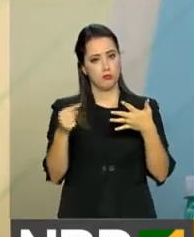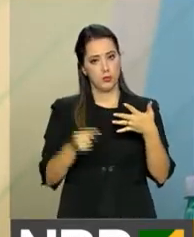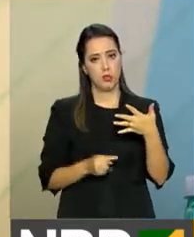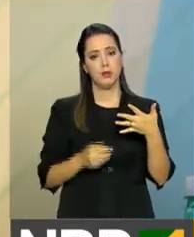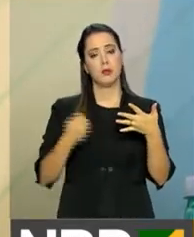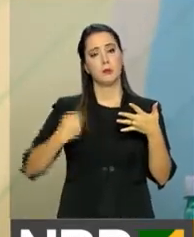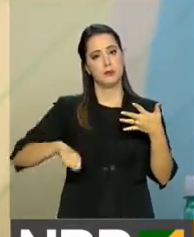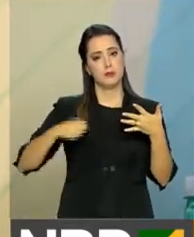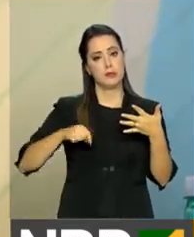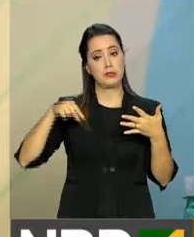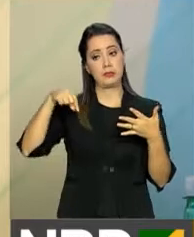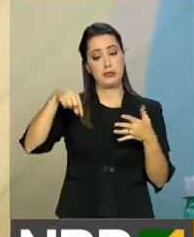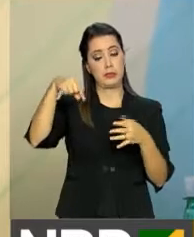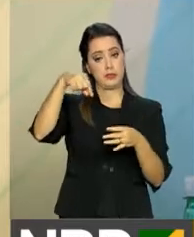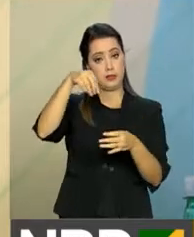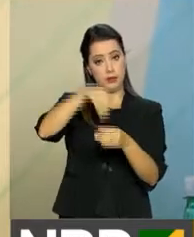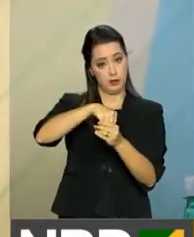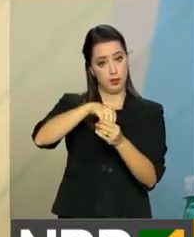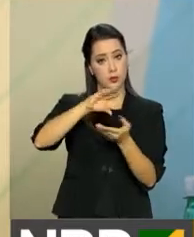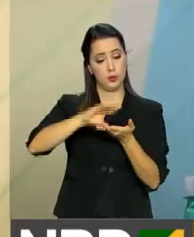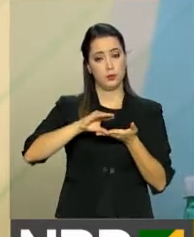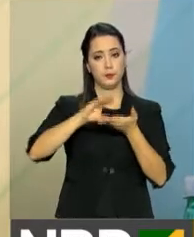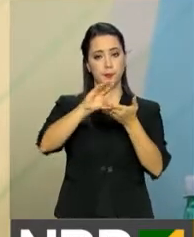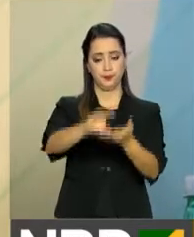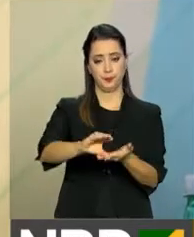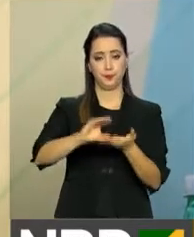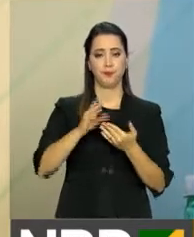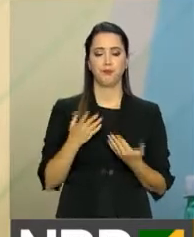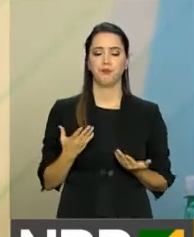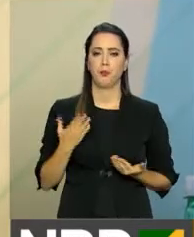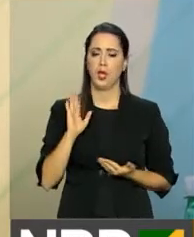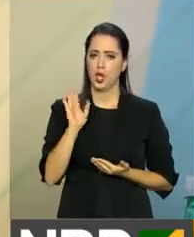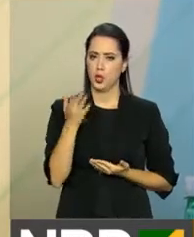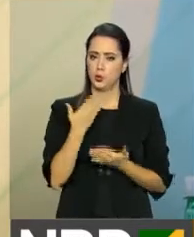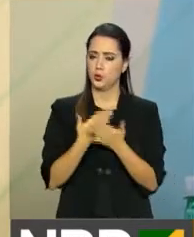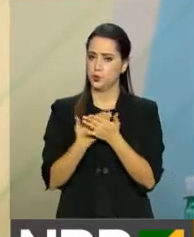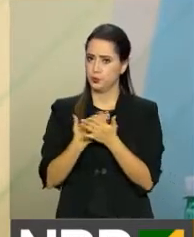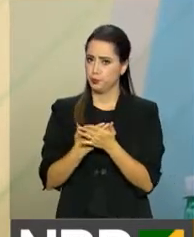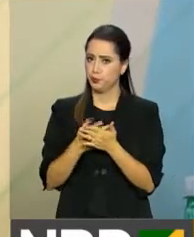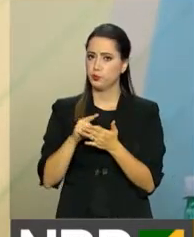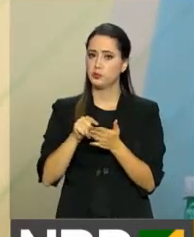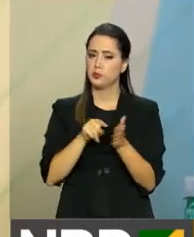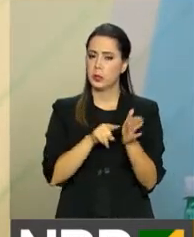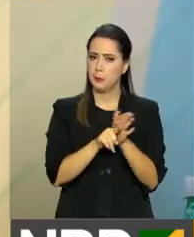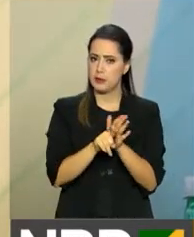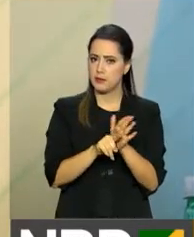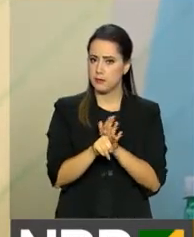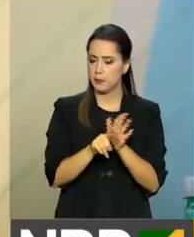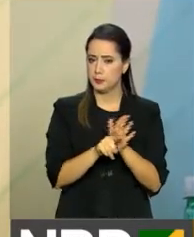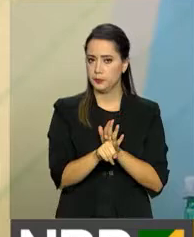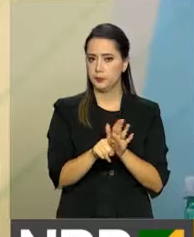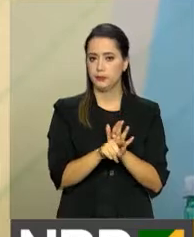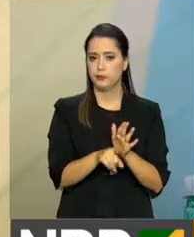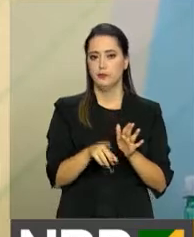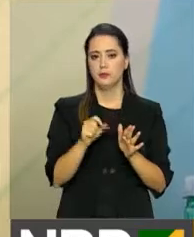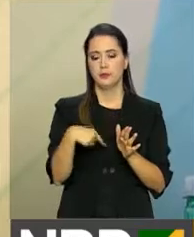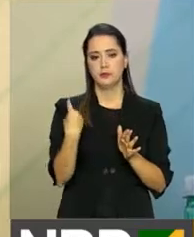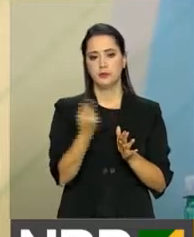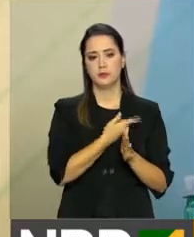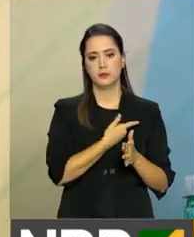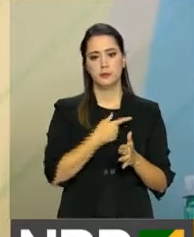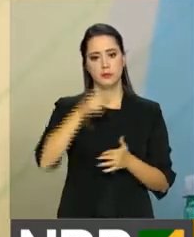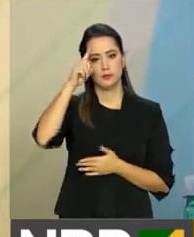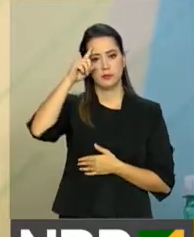concelho segundo o levantamento que foi feito daquilo que nós